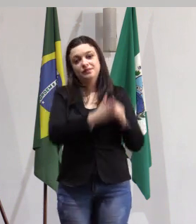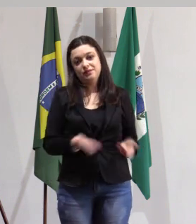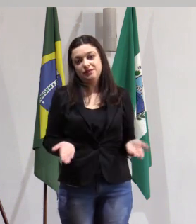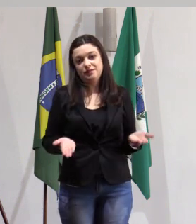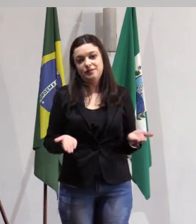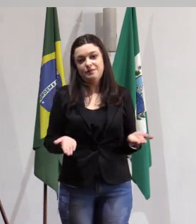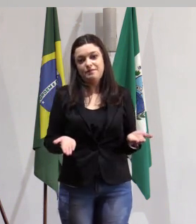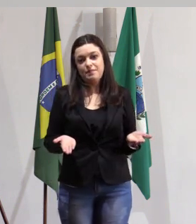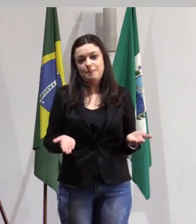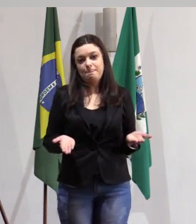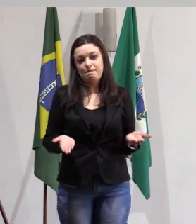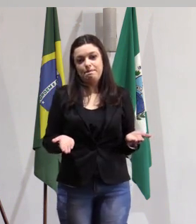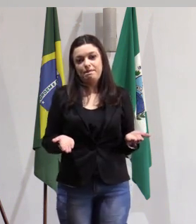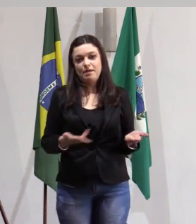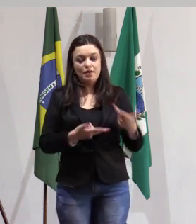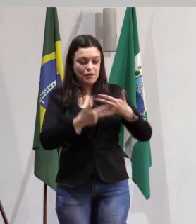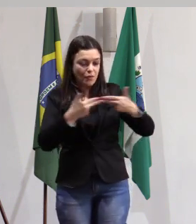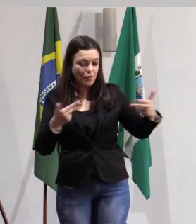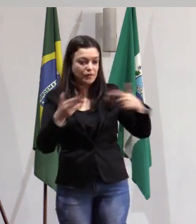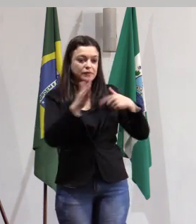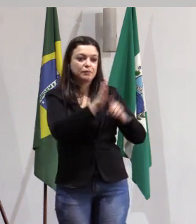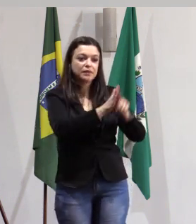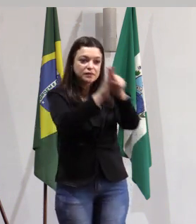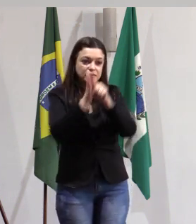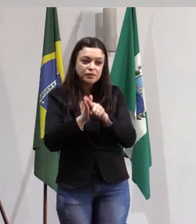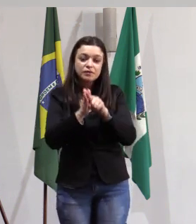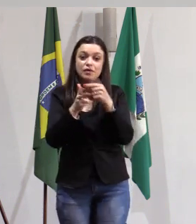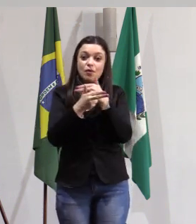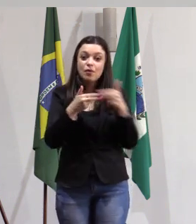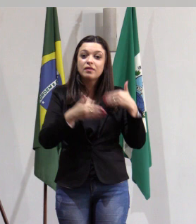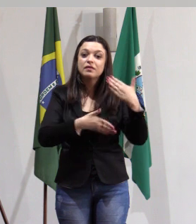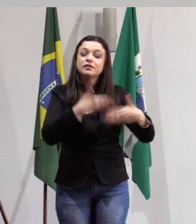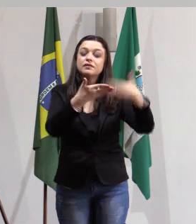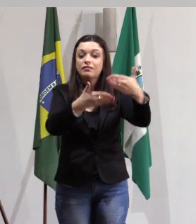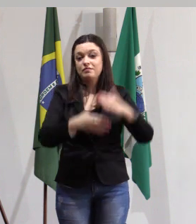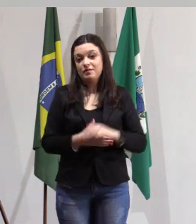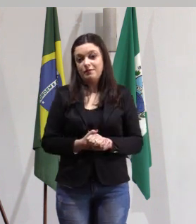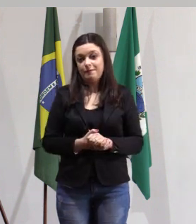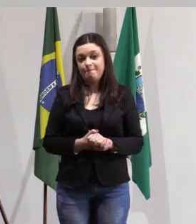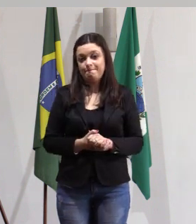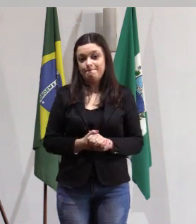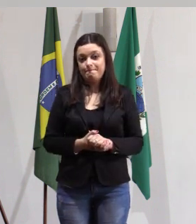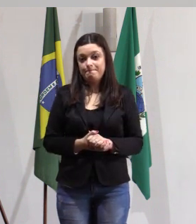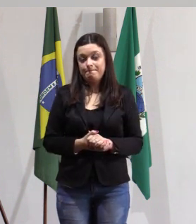Gestão dos recursos, né, na pesquisa, no empreendedorismo, desenvolvimento e inovação.